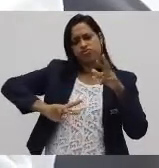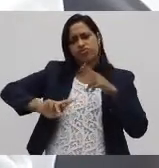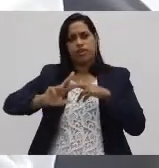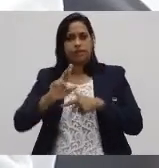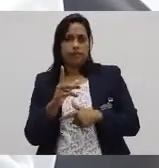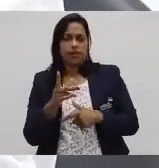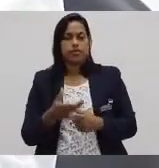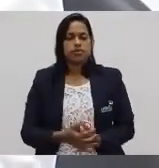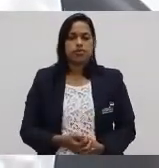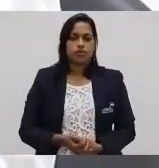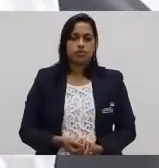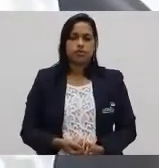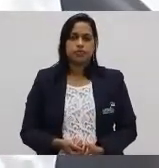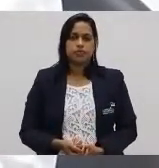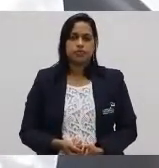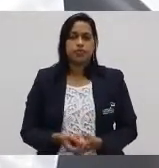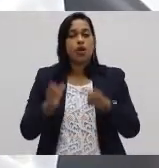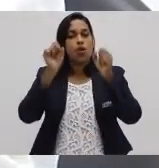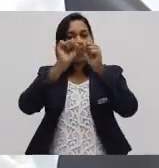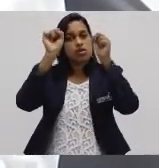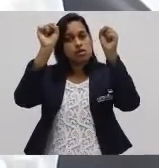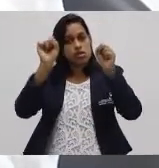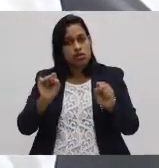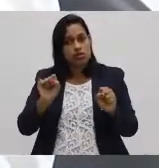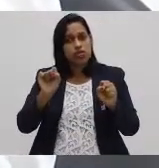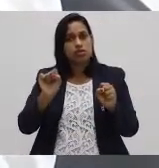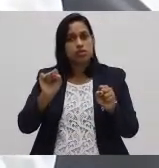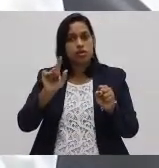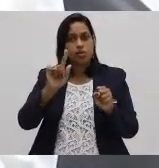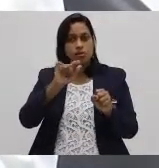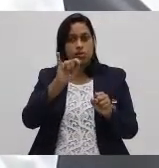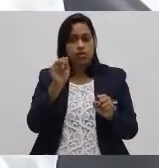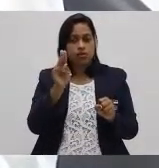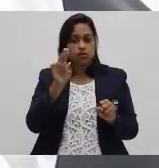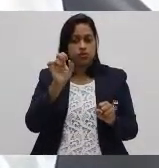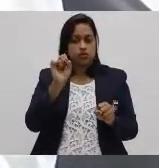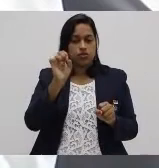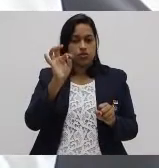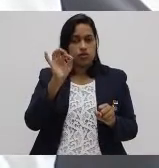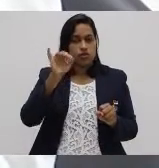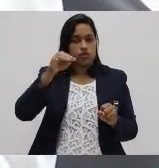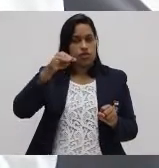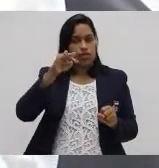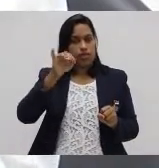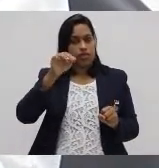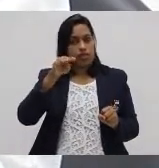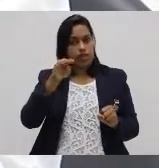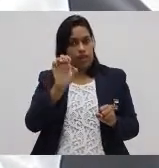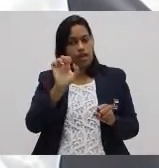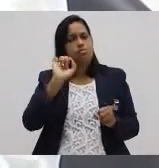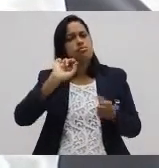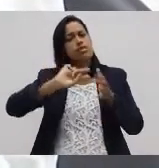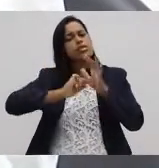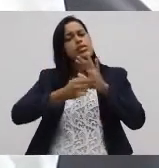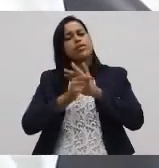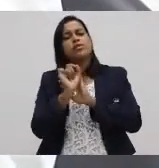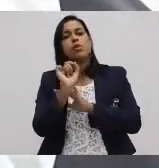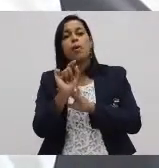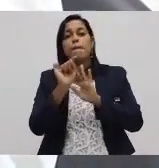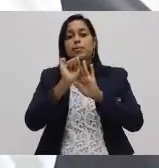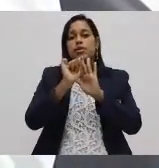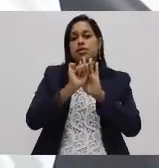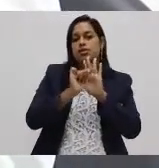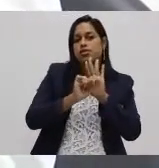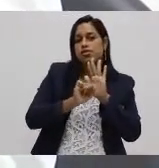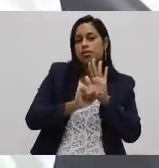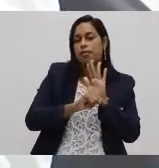O sistema JIT, Just in Time, ele leva em consideração o planejamento e